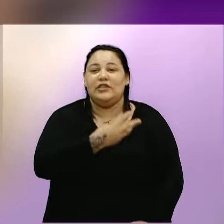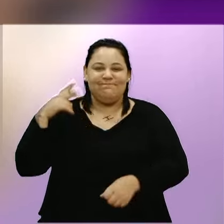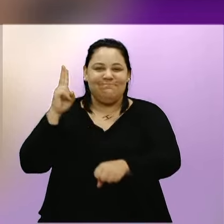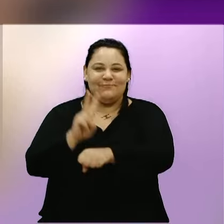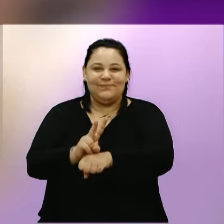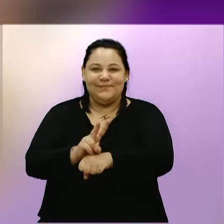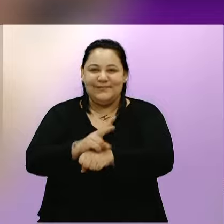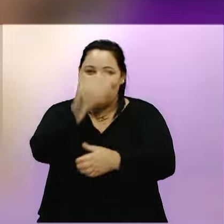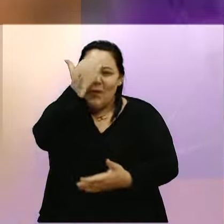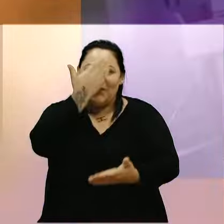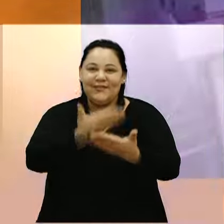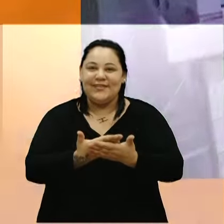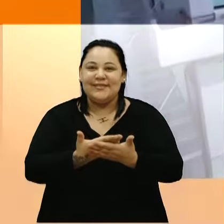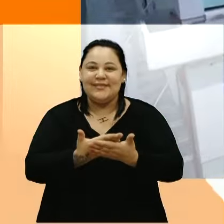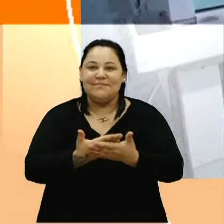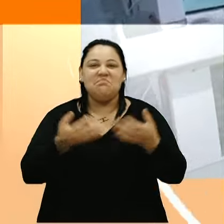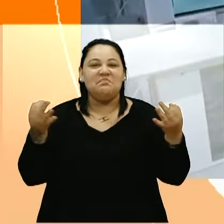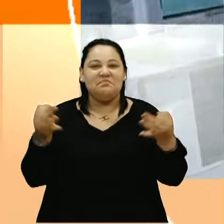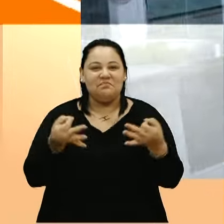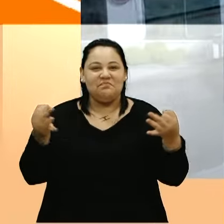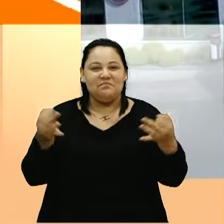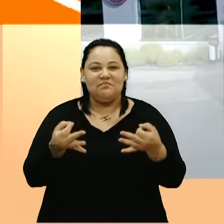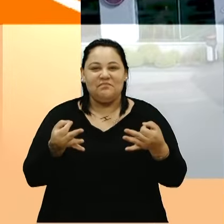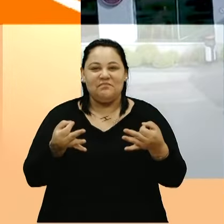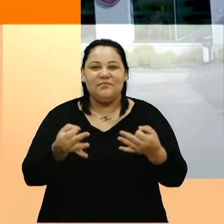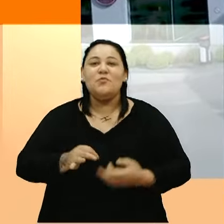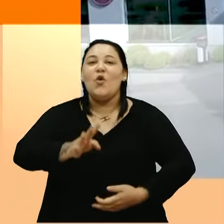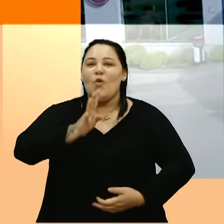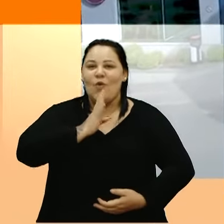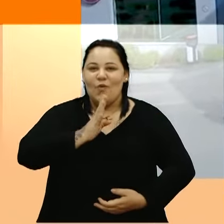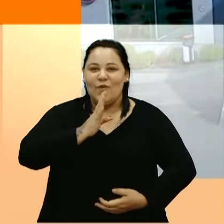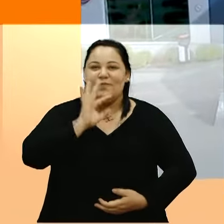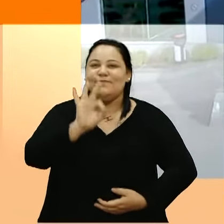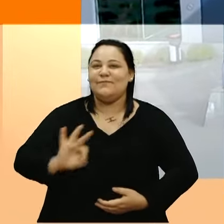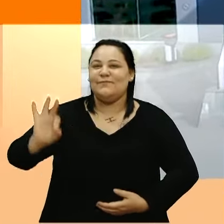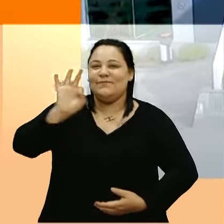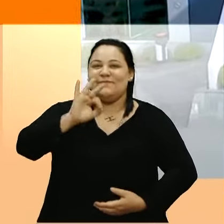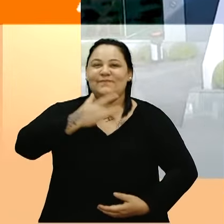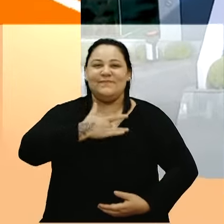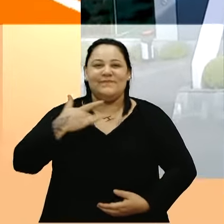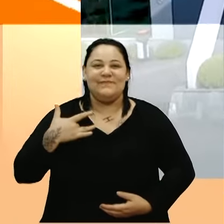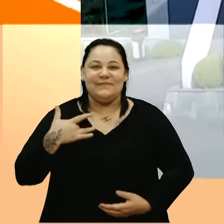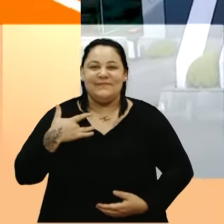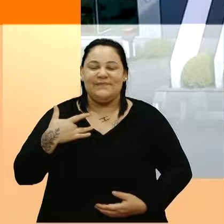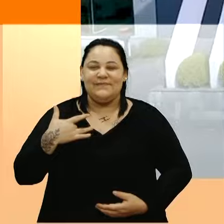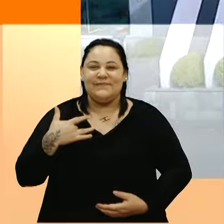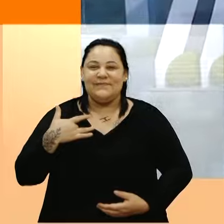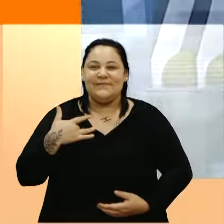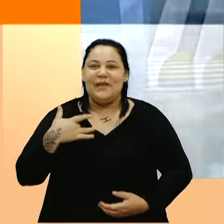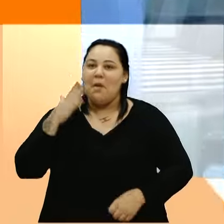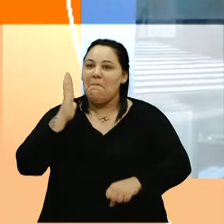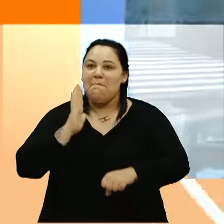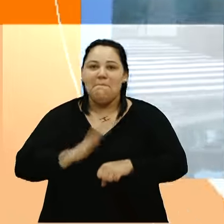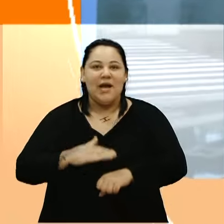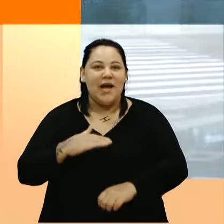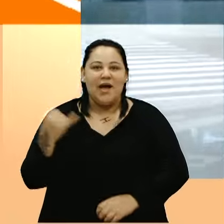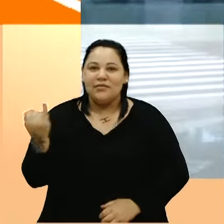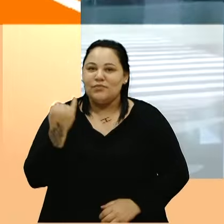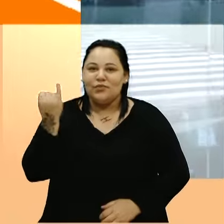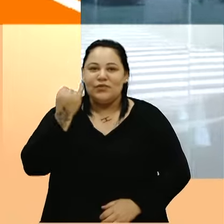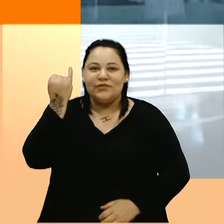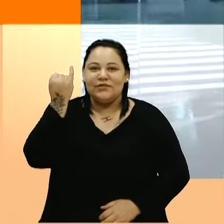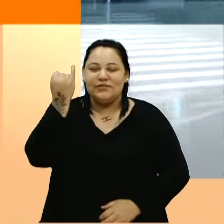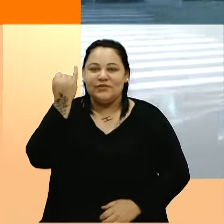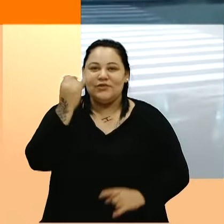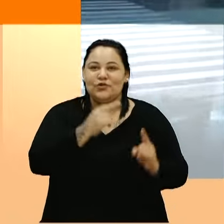1934. Além de toda a parte laboratorial, também é referência hospitalar, com rede própria que abrange diversas